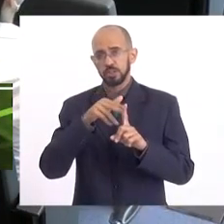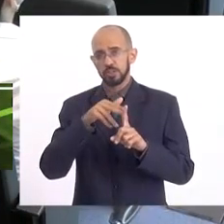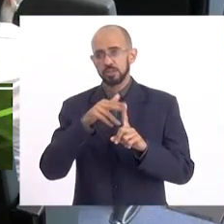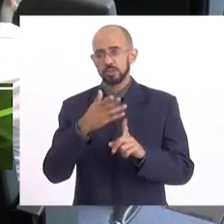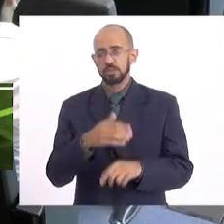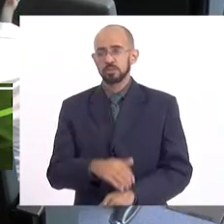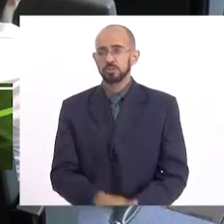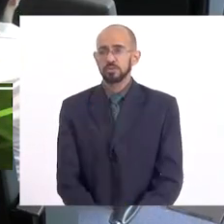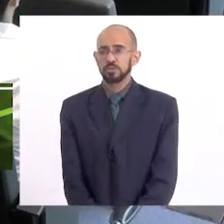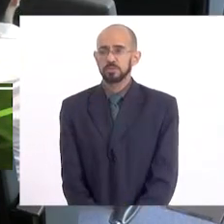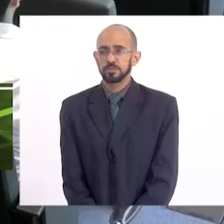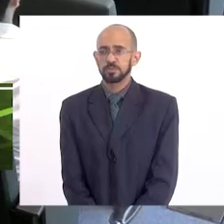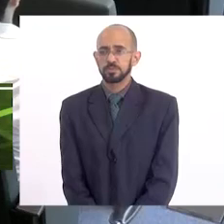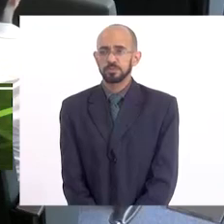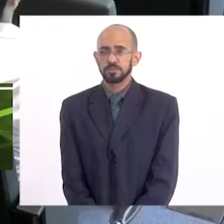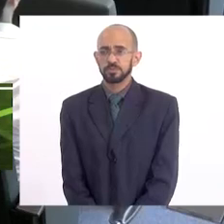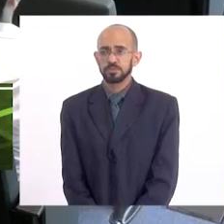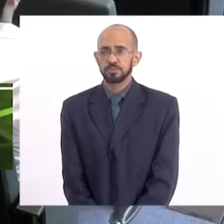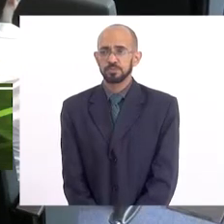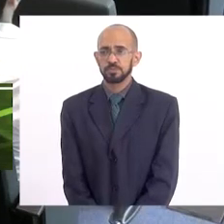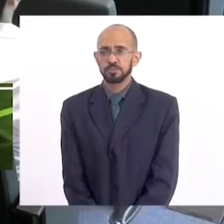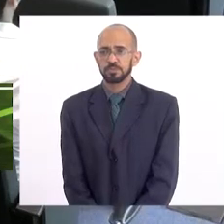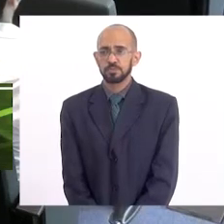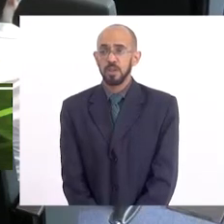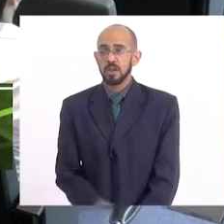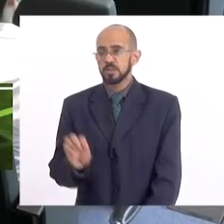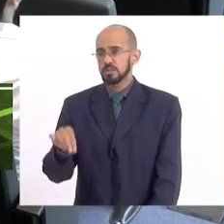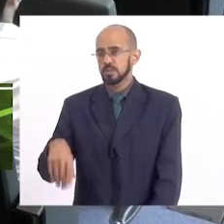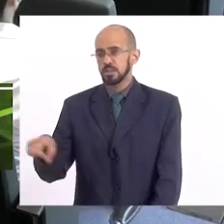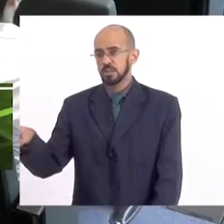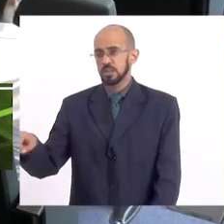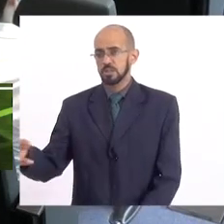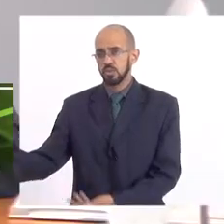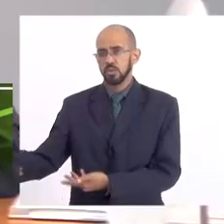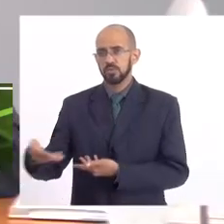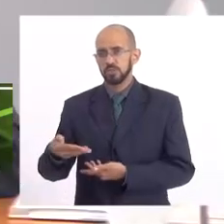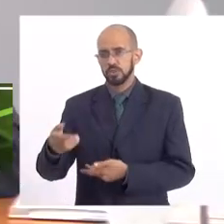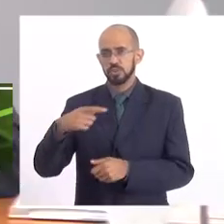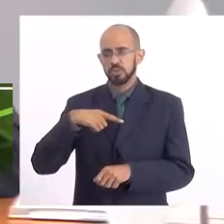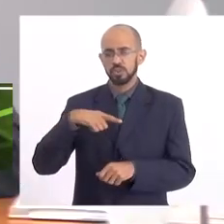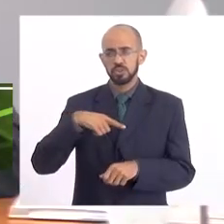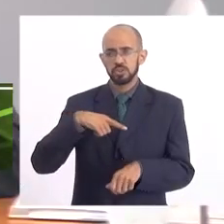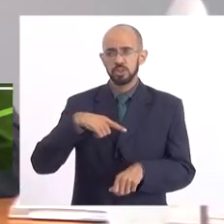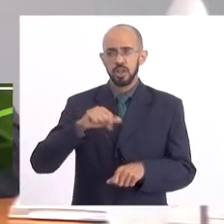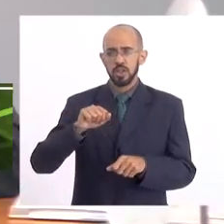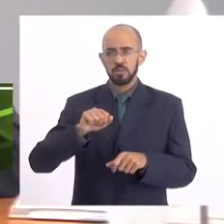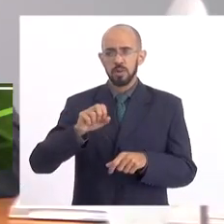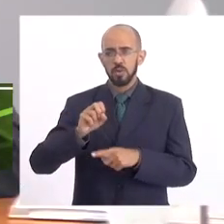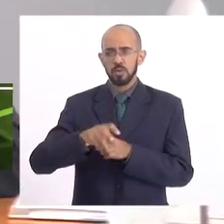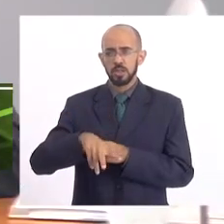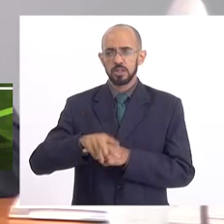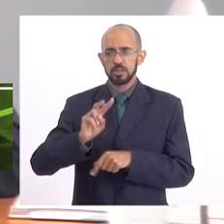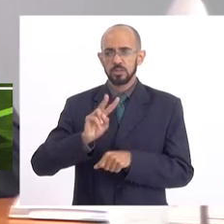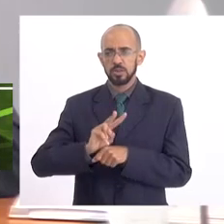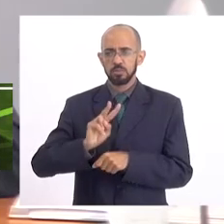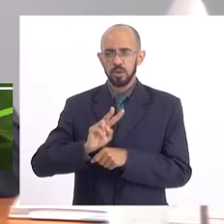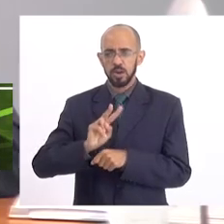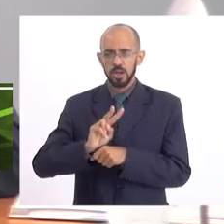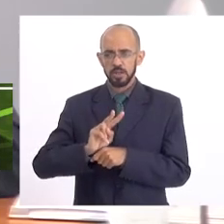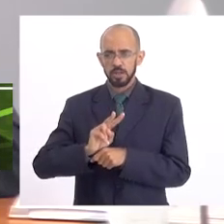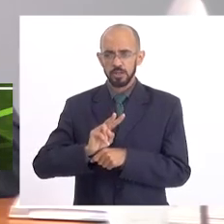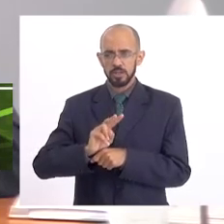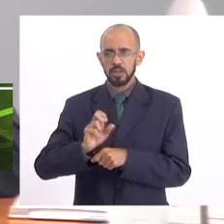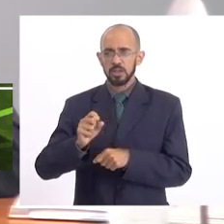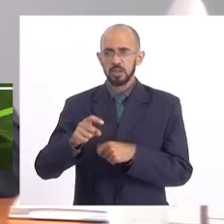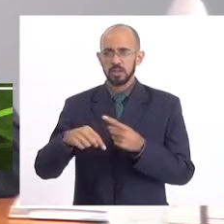E esse chamamento, a gente tem uma previsão de vagas para essa contratação temporária. Esse chamamento, à medida que